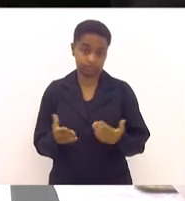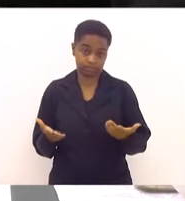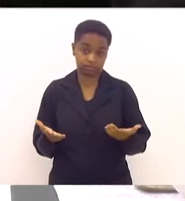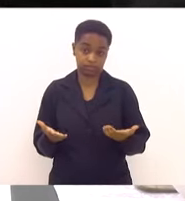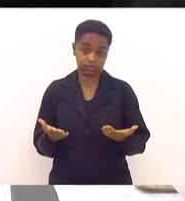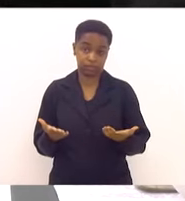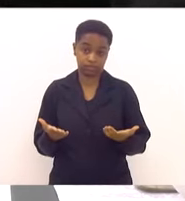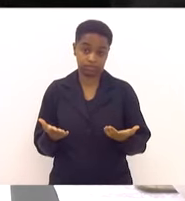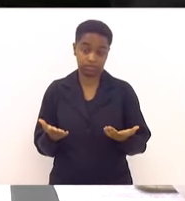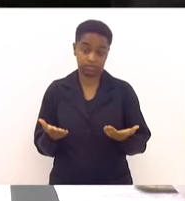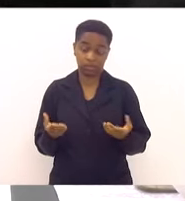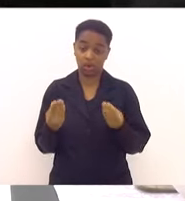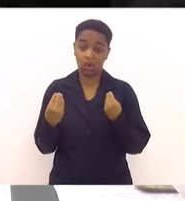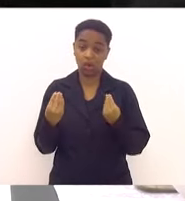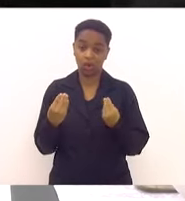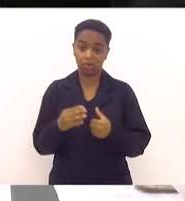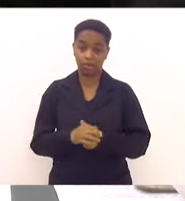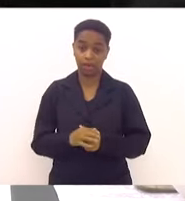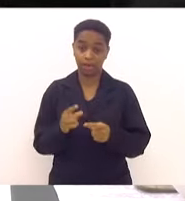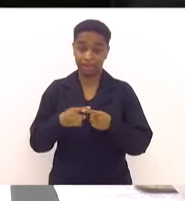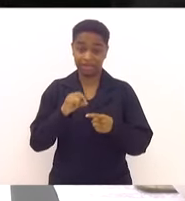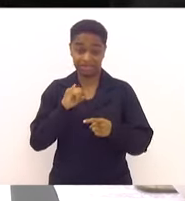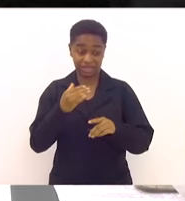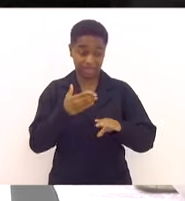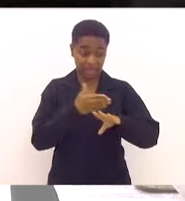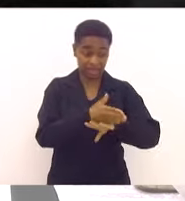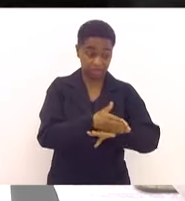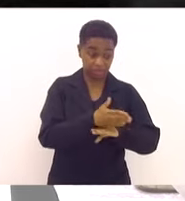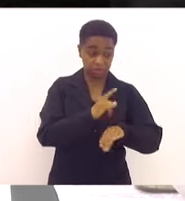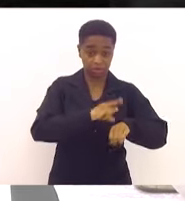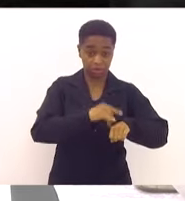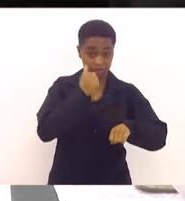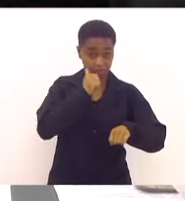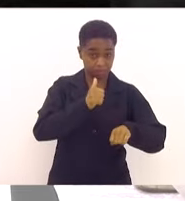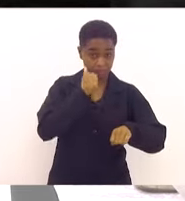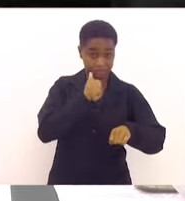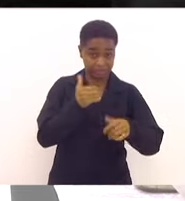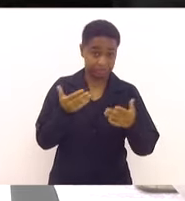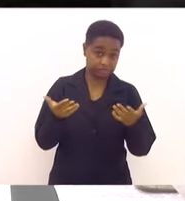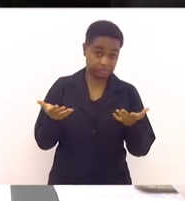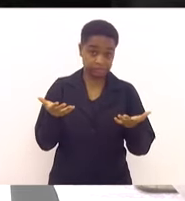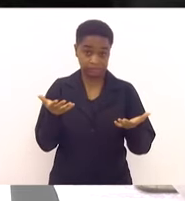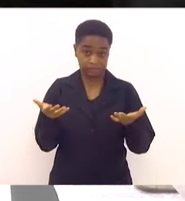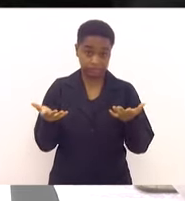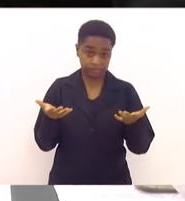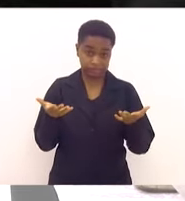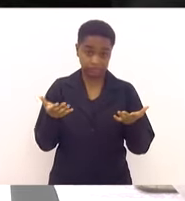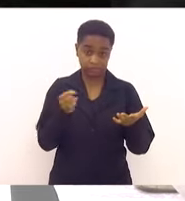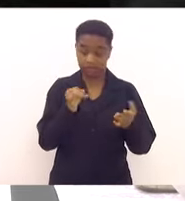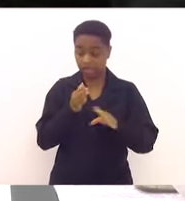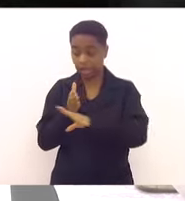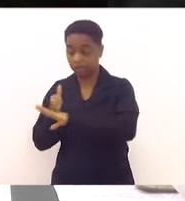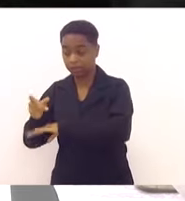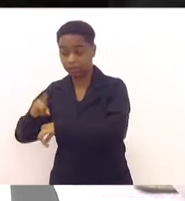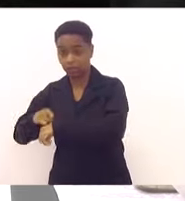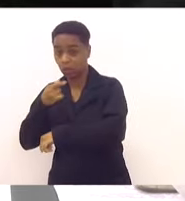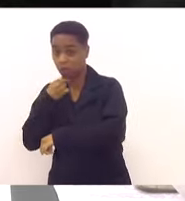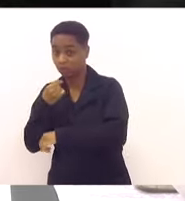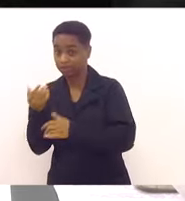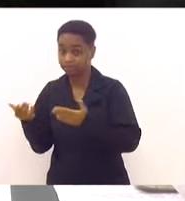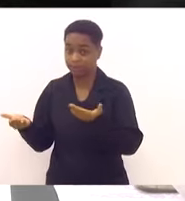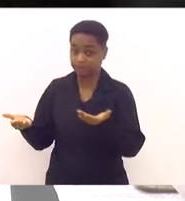Pô, é que incógnita. Se eu entro com ela no banheiro das meninas, ia ser... Se eu entro no dos